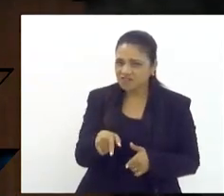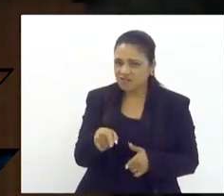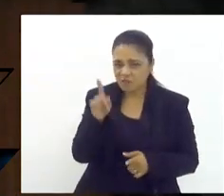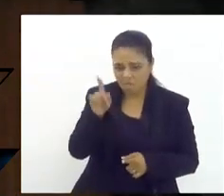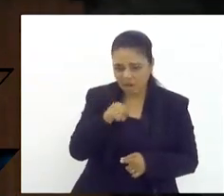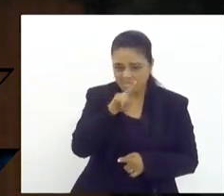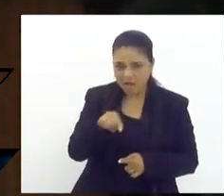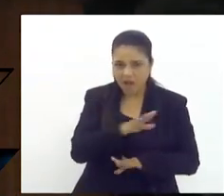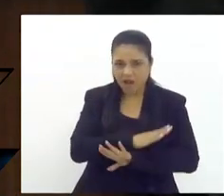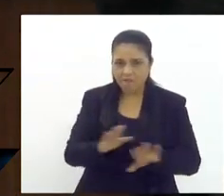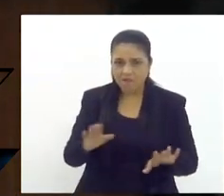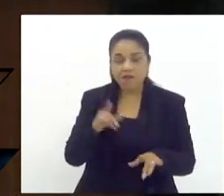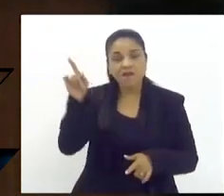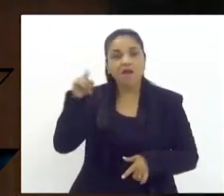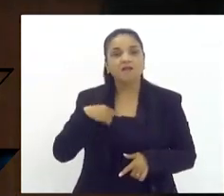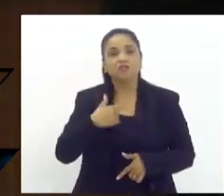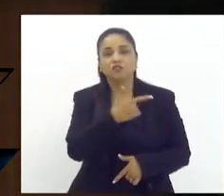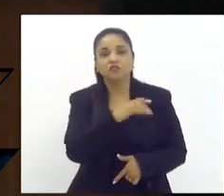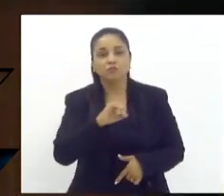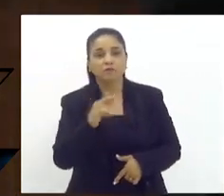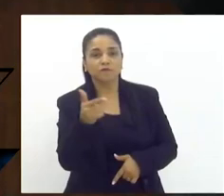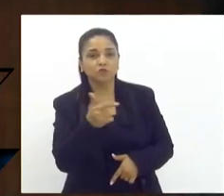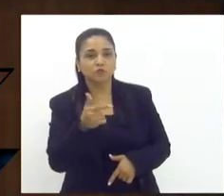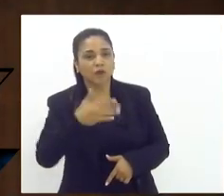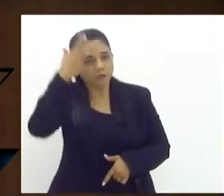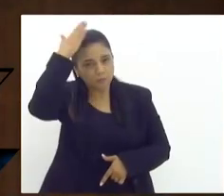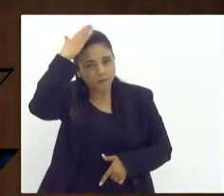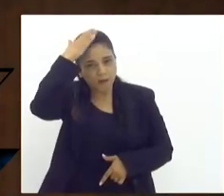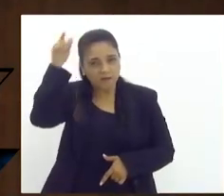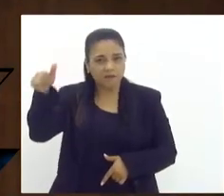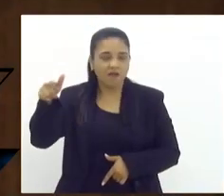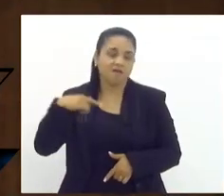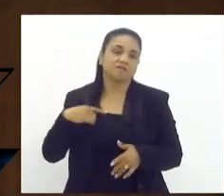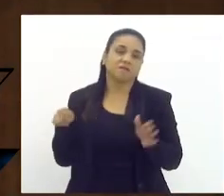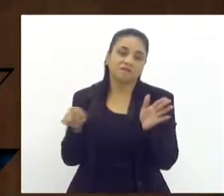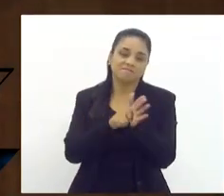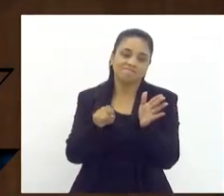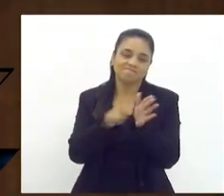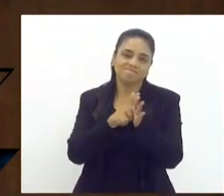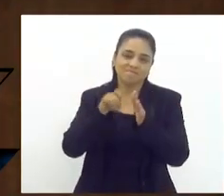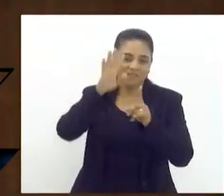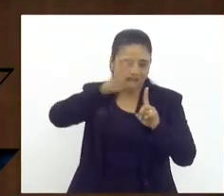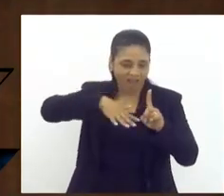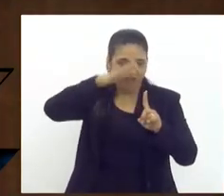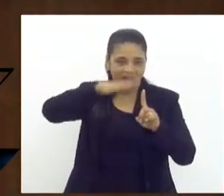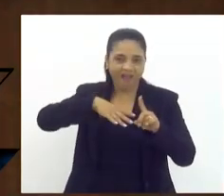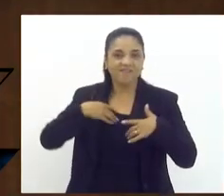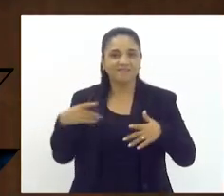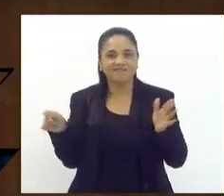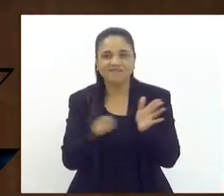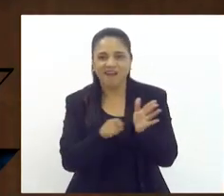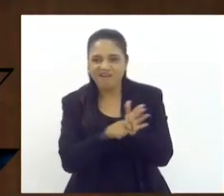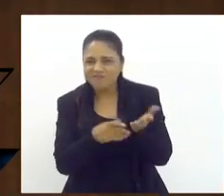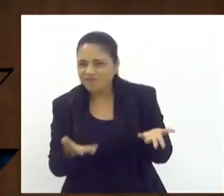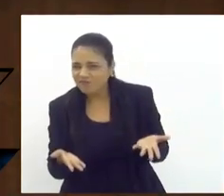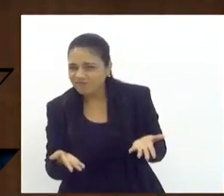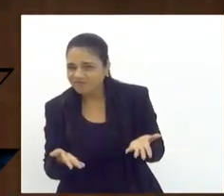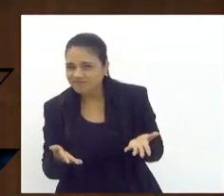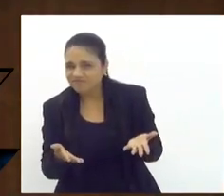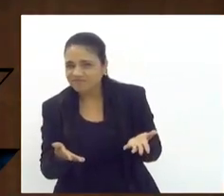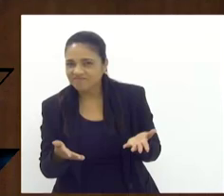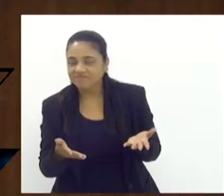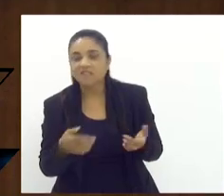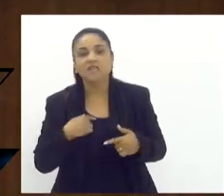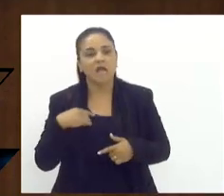Acabou lá no Paraná um evento que ele tava fazendo apologia ao tráfico a cultura é muito importante mas esses